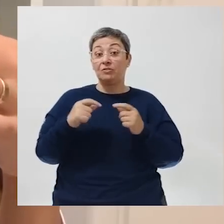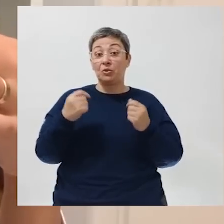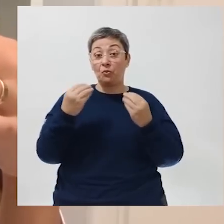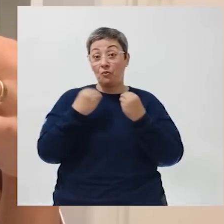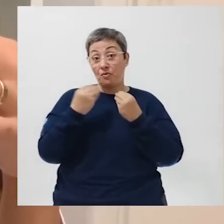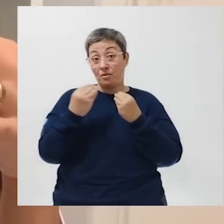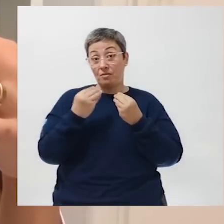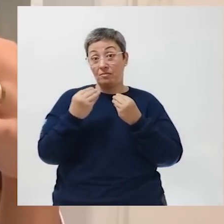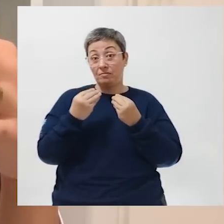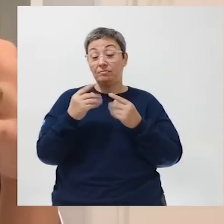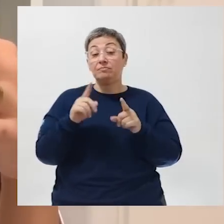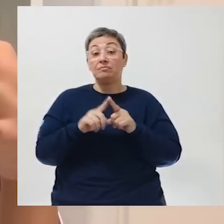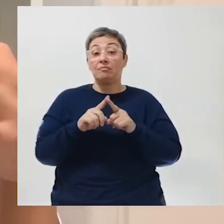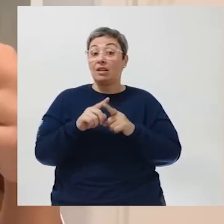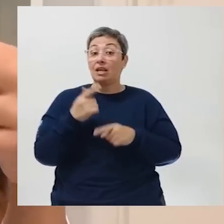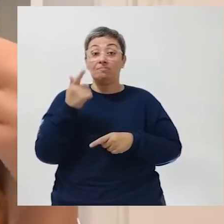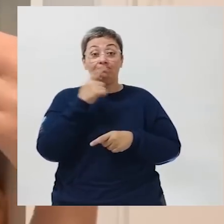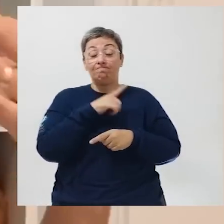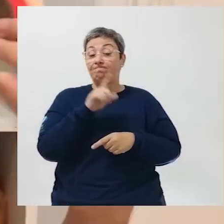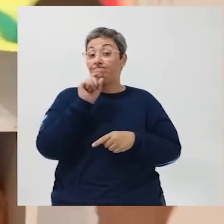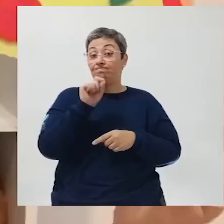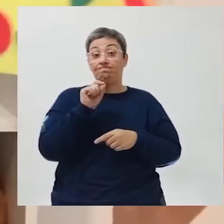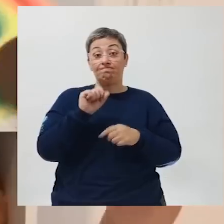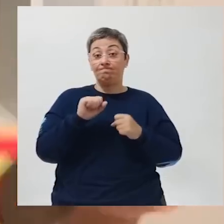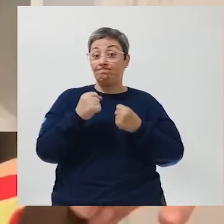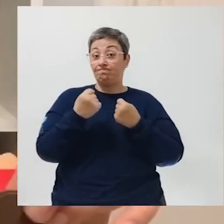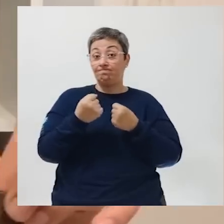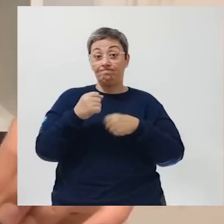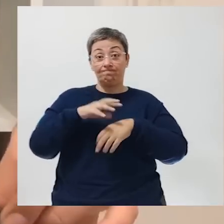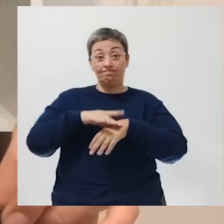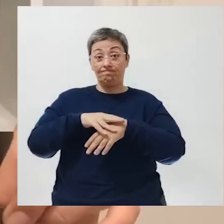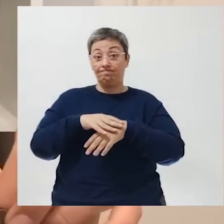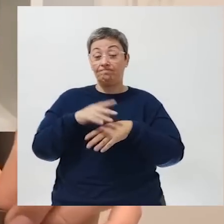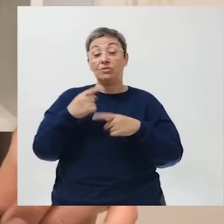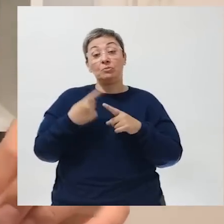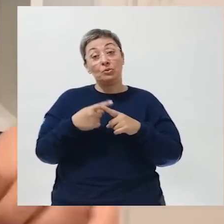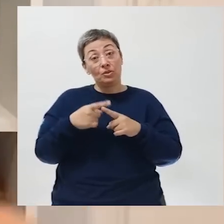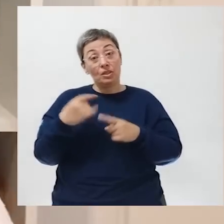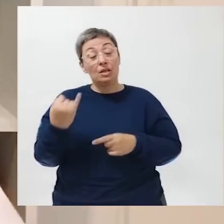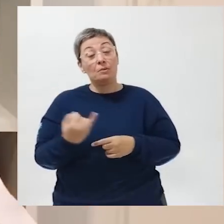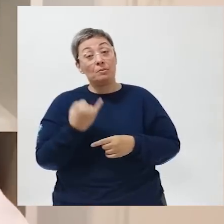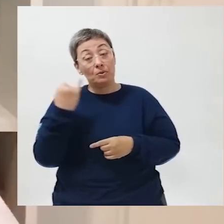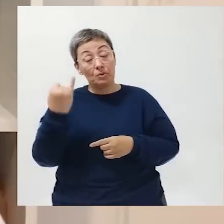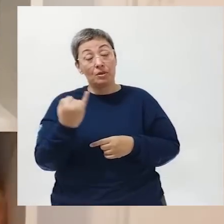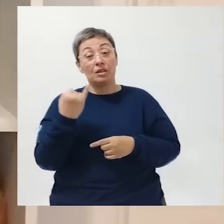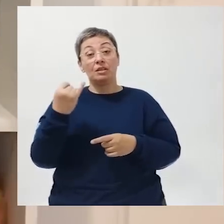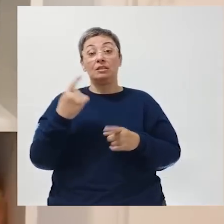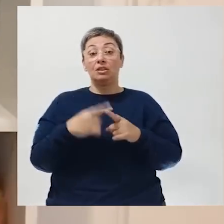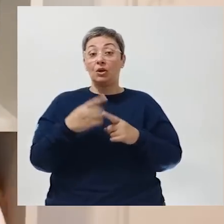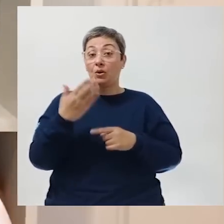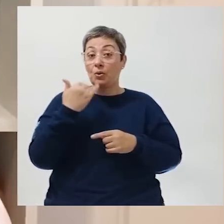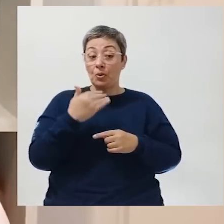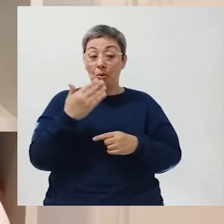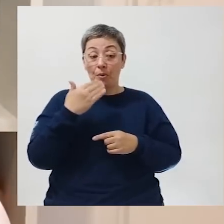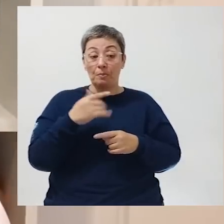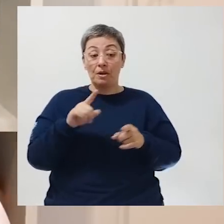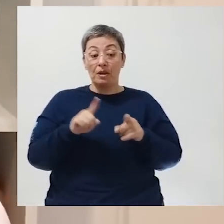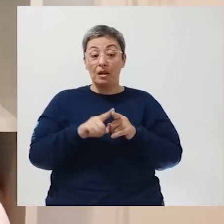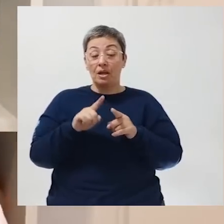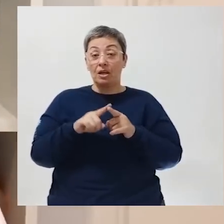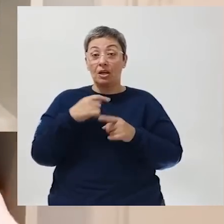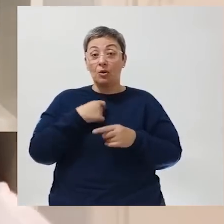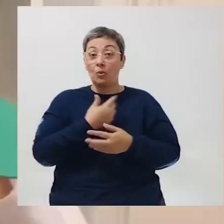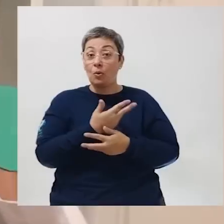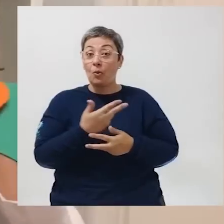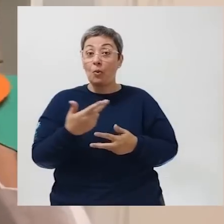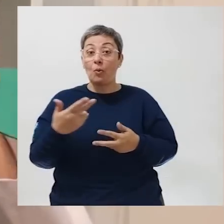ficam muito fraquinhos e aí eles não conseguem combater as doenças. Por isso que é importante a gente comer, olha